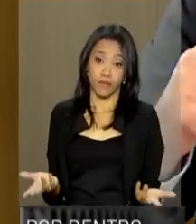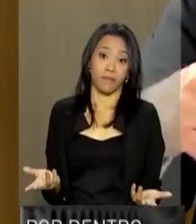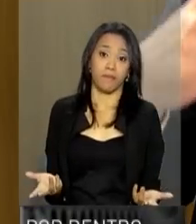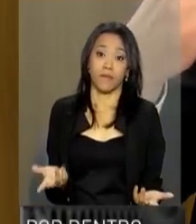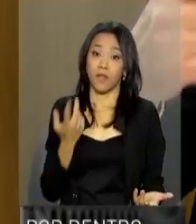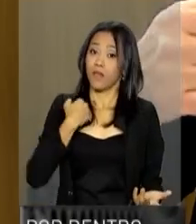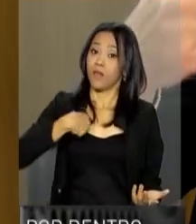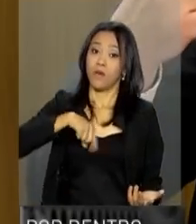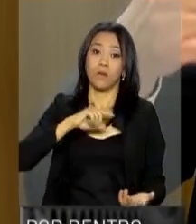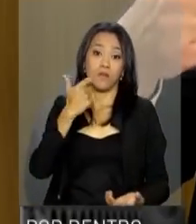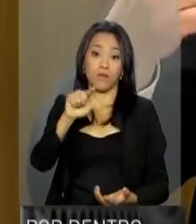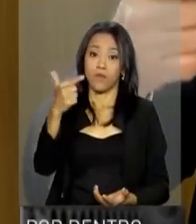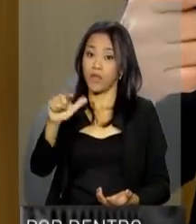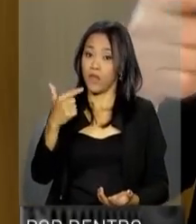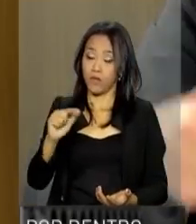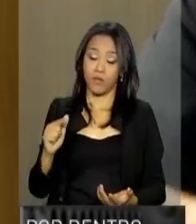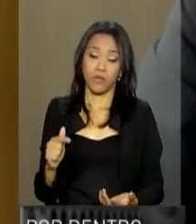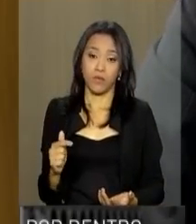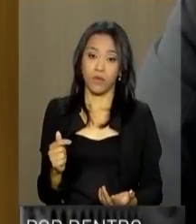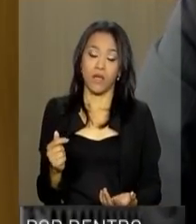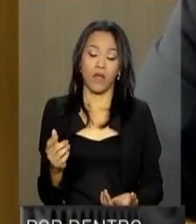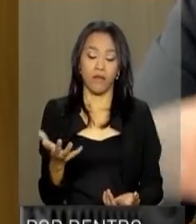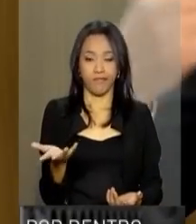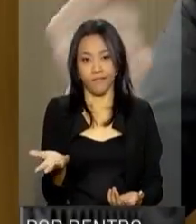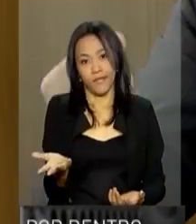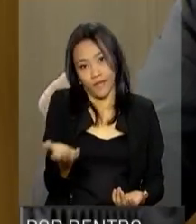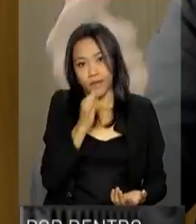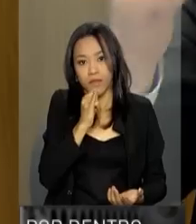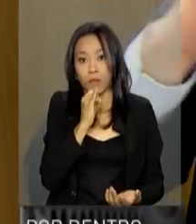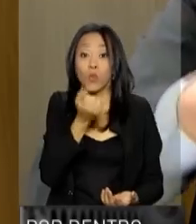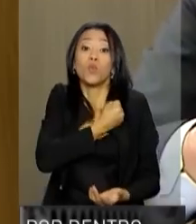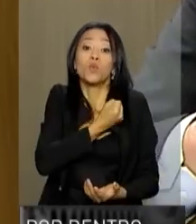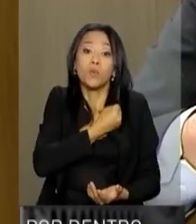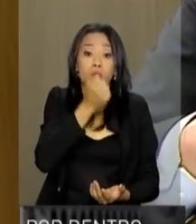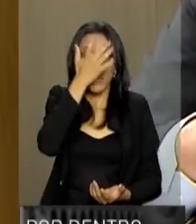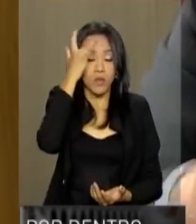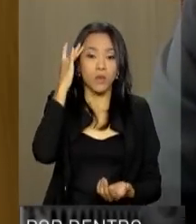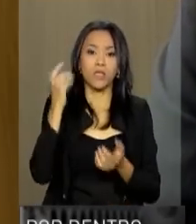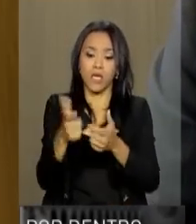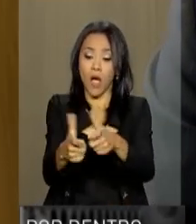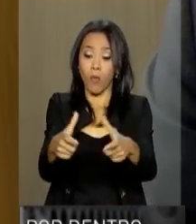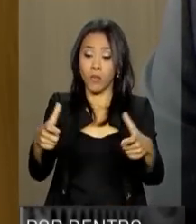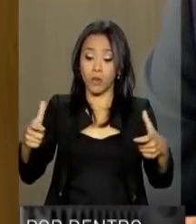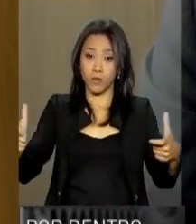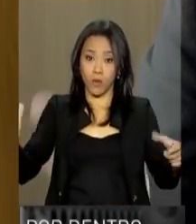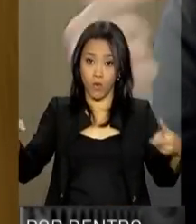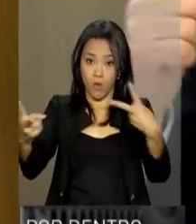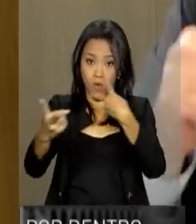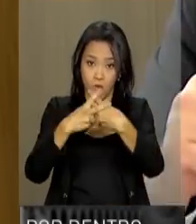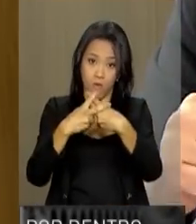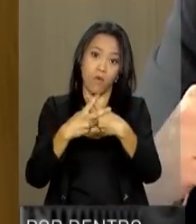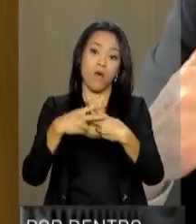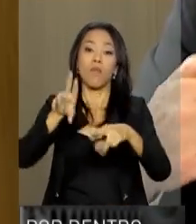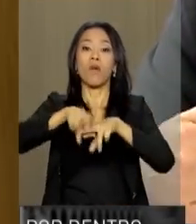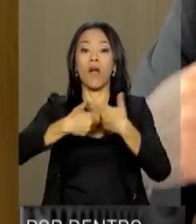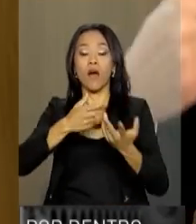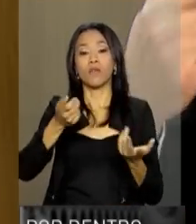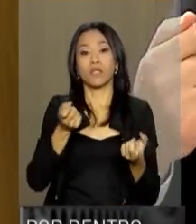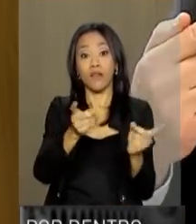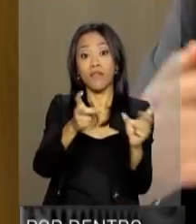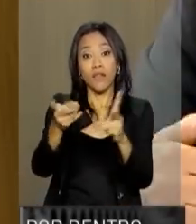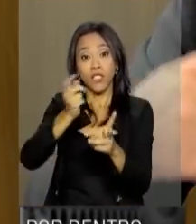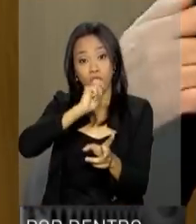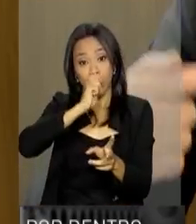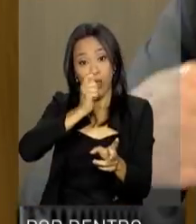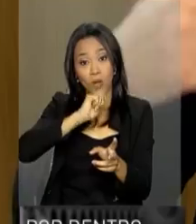número de pessoas que aumentou é na prisão em função do tráfico de drogas em função da epidemia